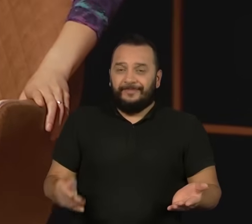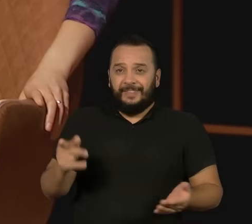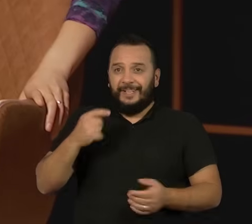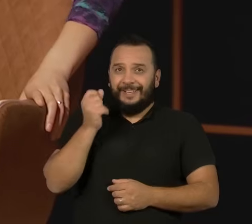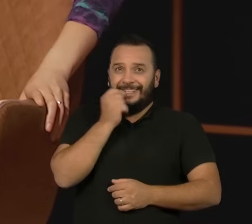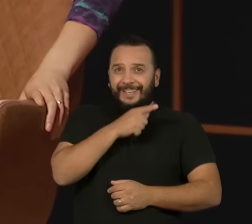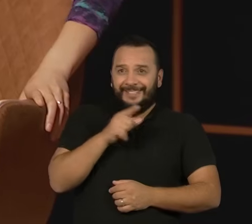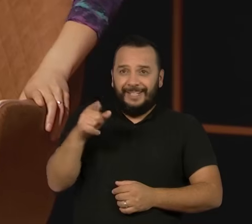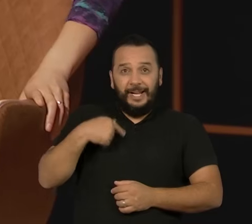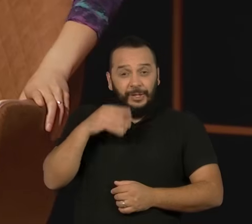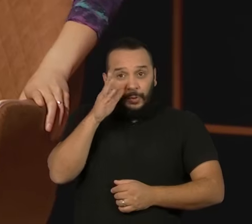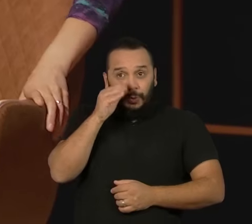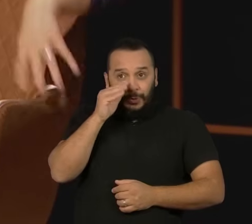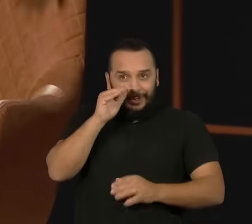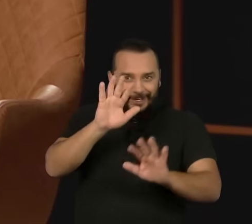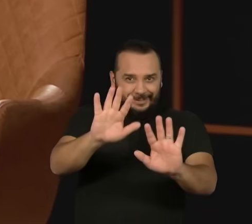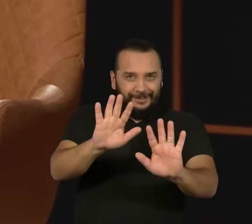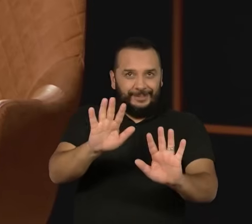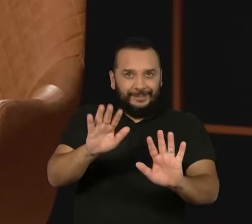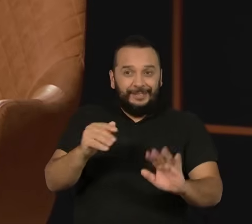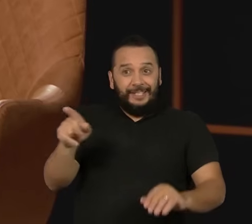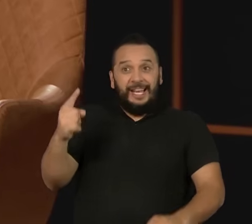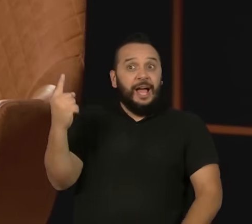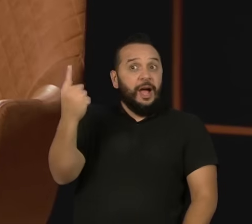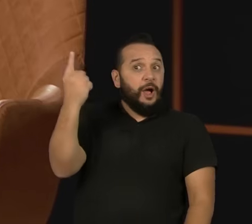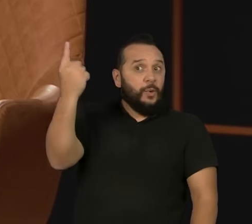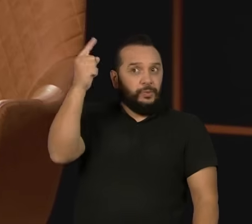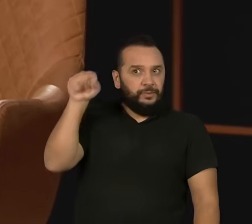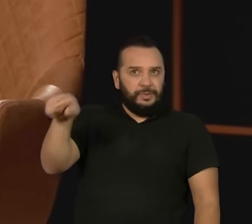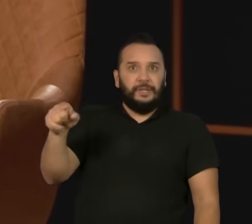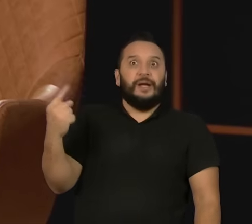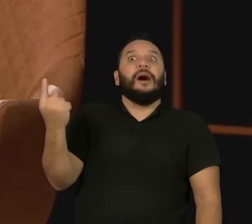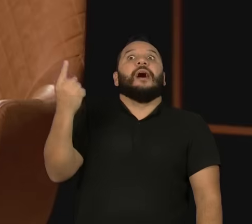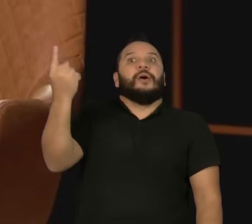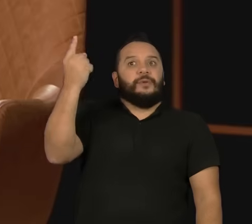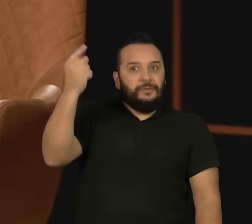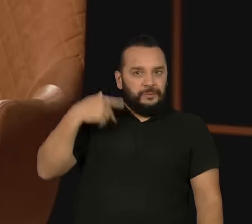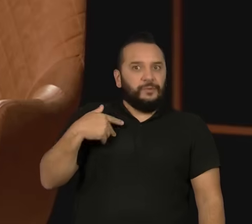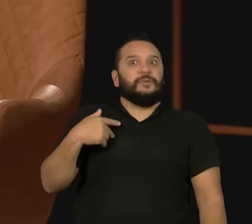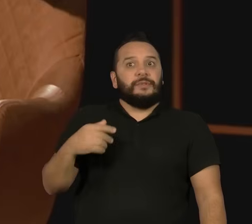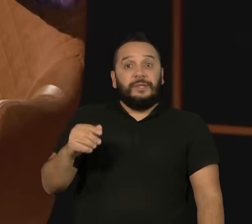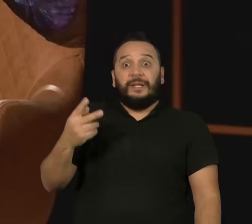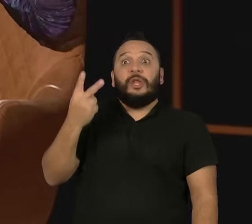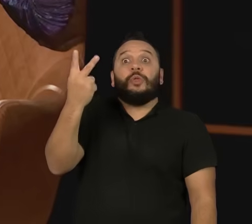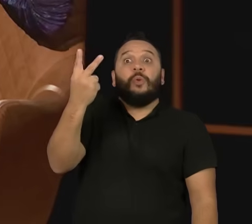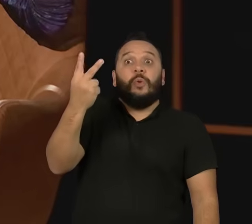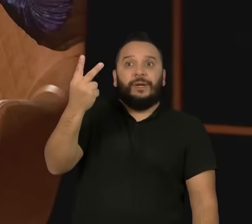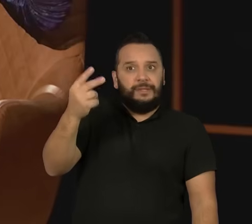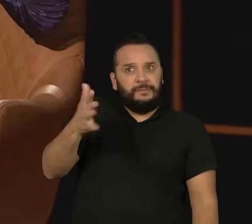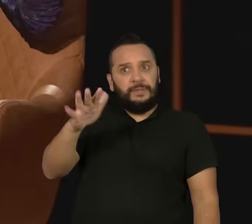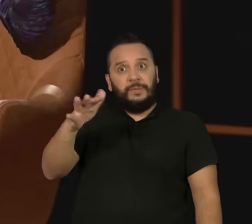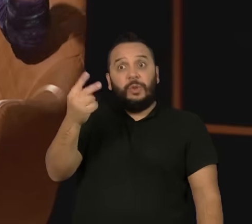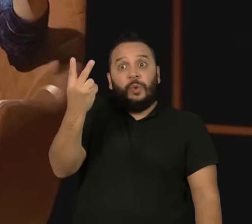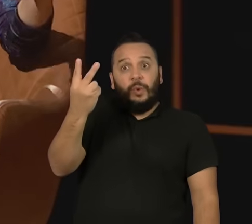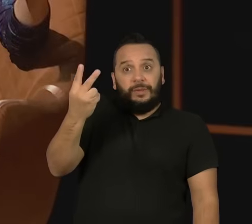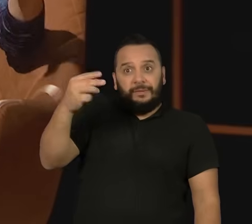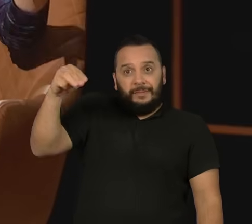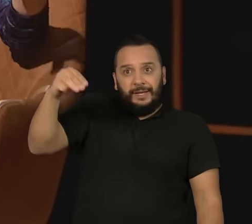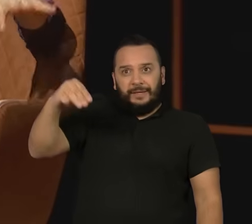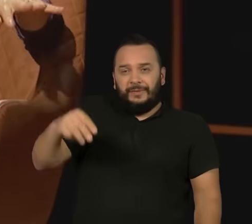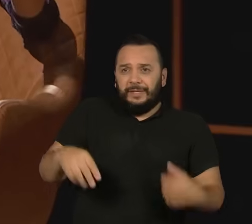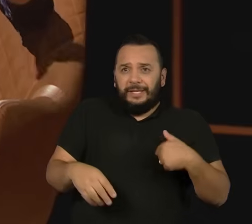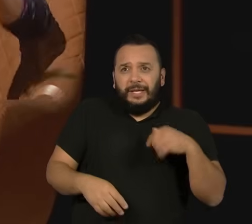engraçado, sabe, curiosidades à parte, né? Porque o Sérgio é muito alto, às vezes as pessoas não sabem, mas ele tem quase 2 metros de altura. Eu tô mais